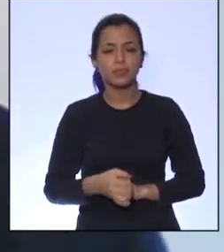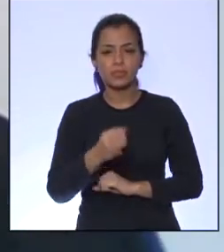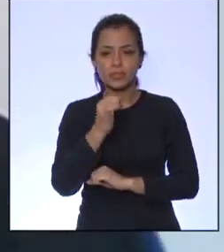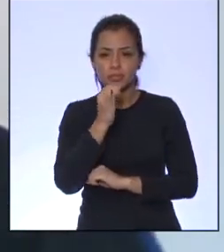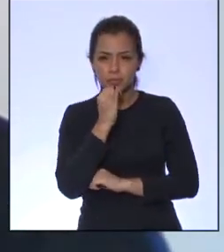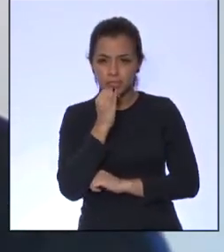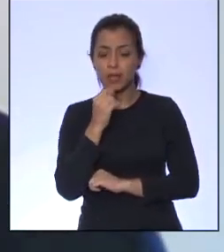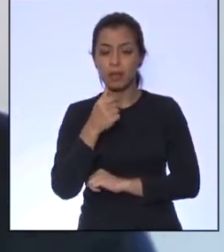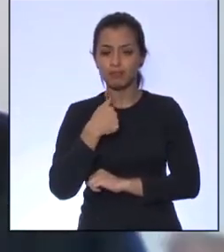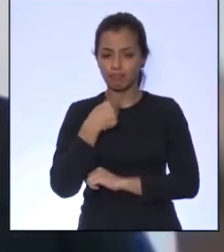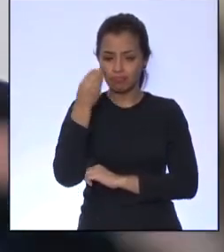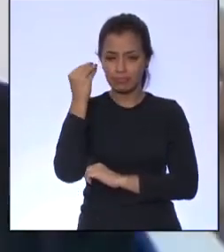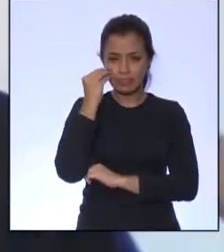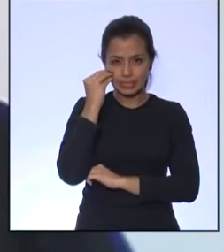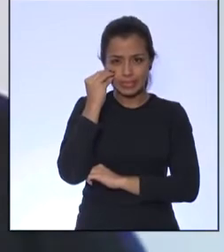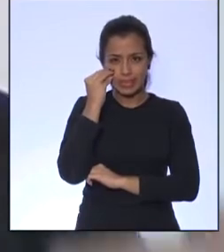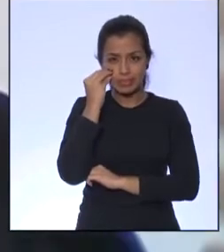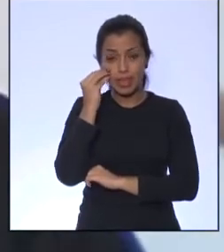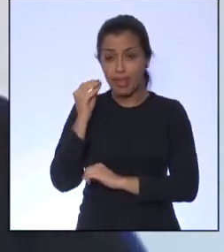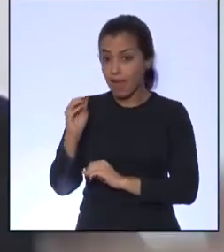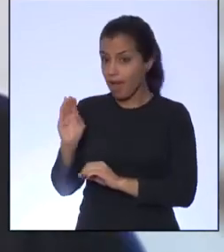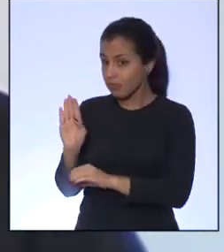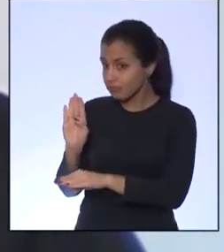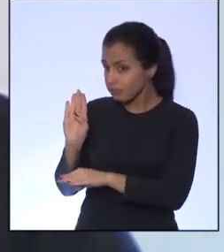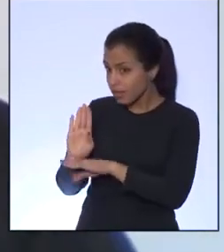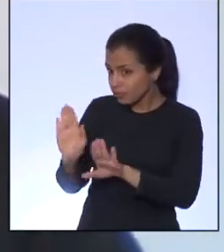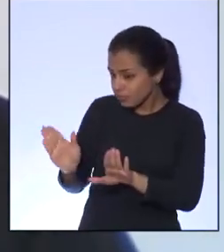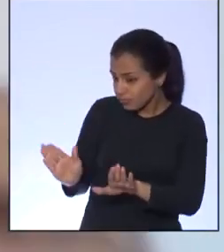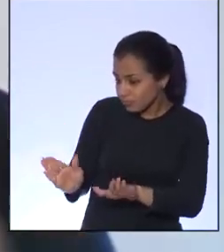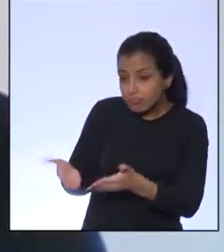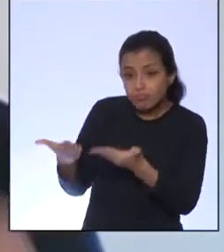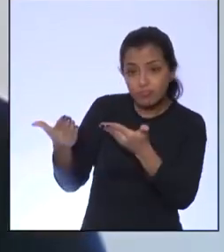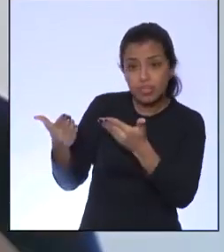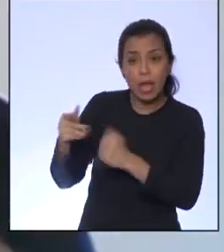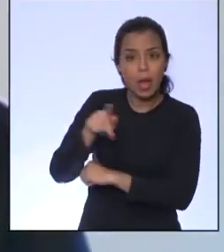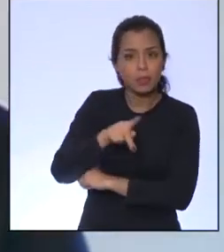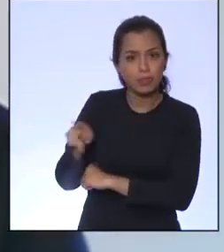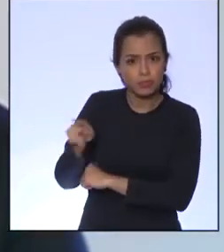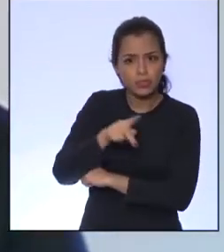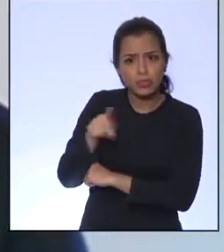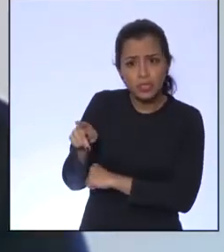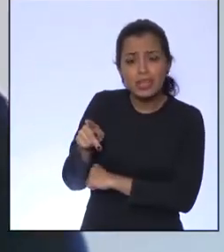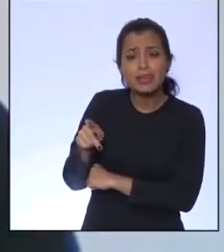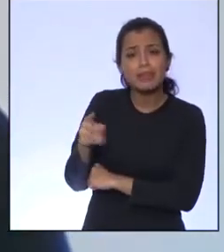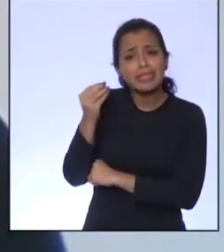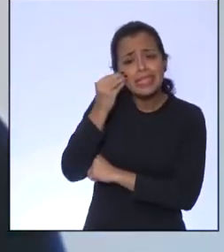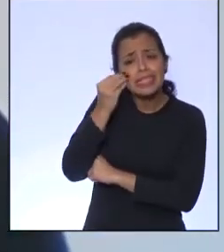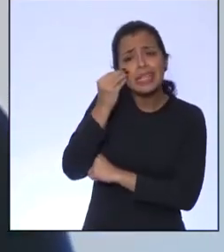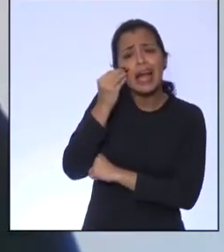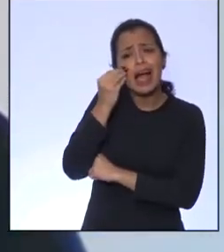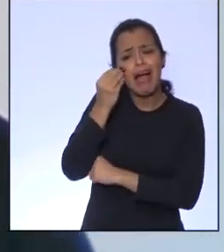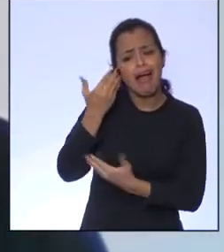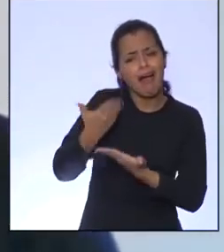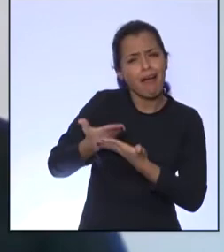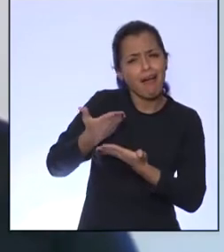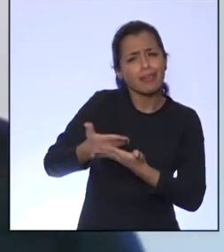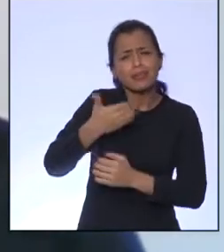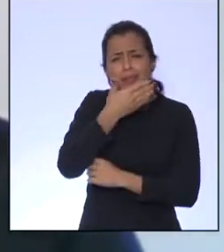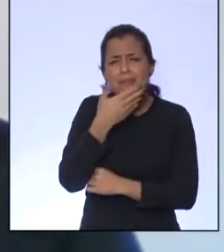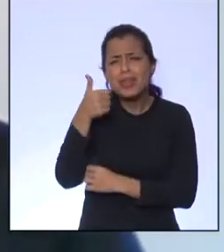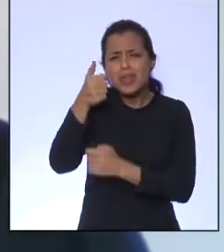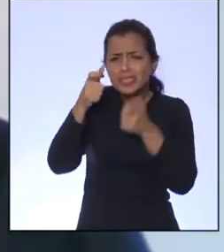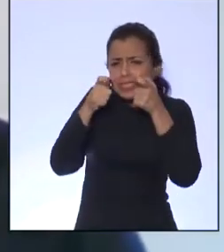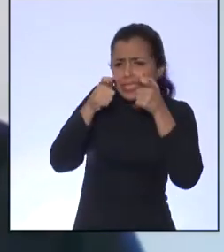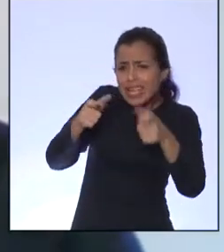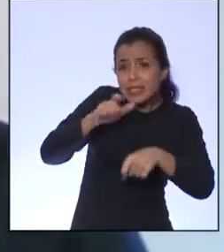professores da rede, a ajudá-los a que suas aulas sejam melhores e possam ser muito mais interessantes